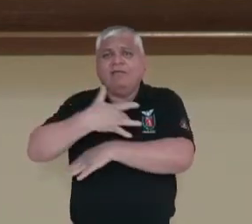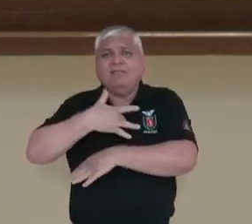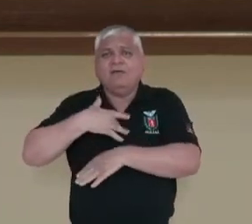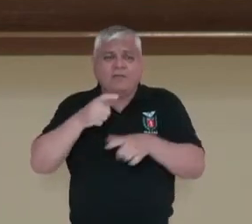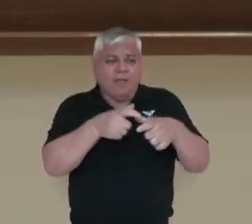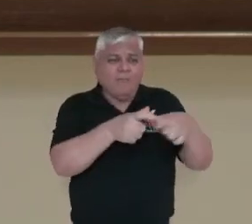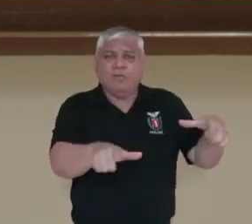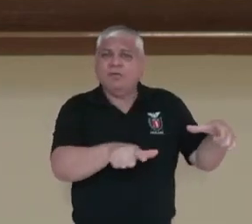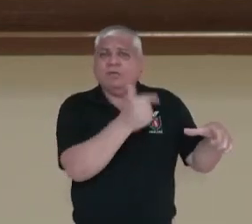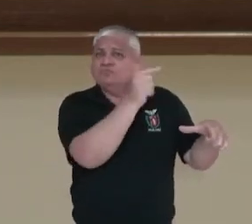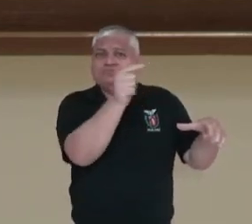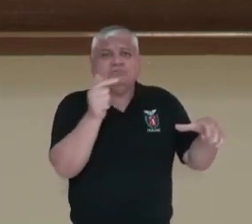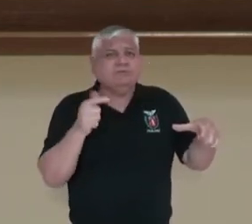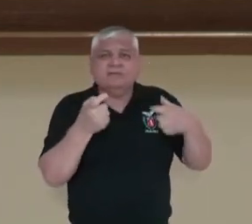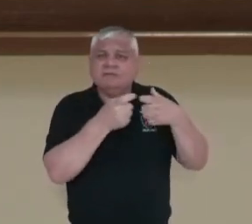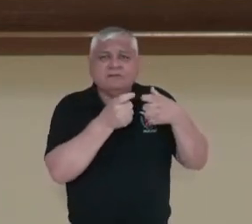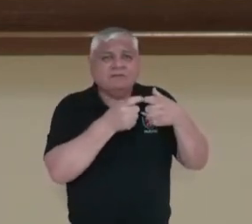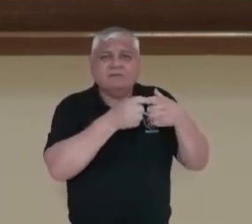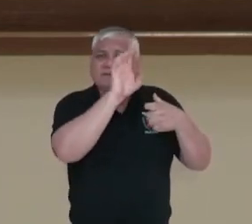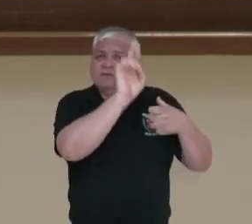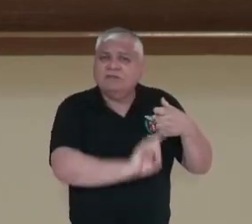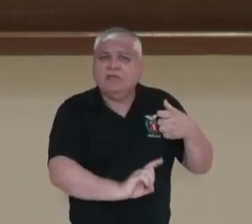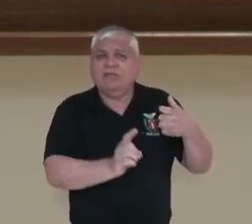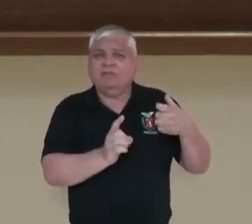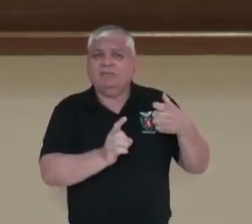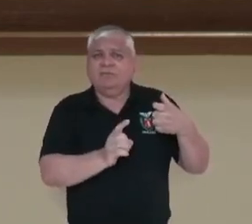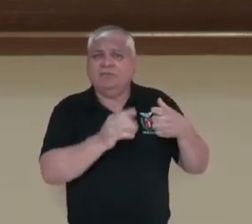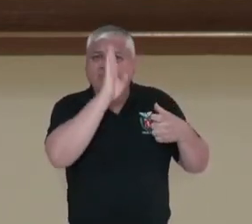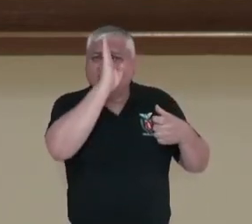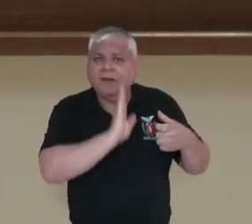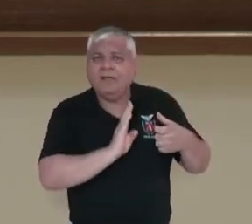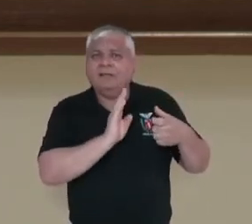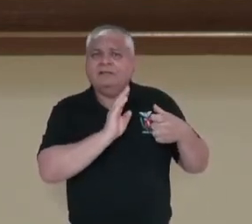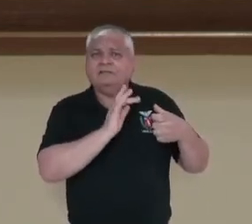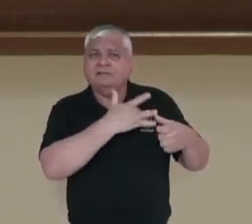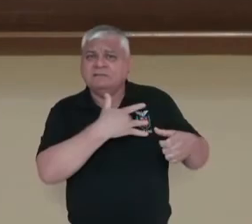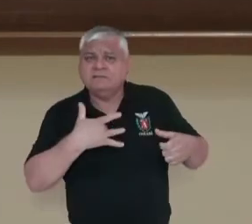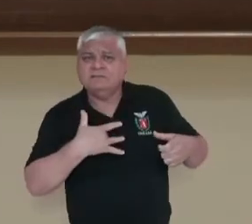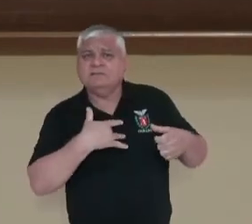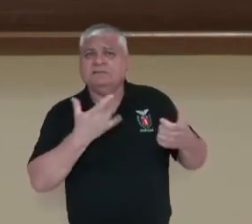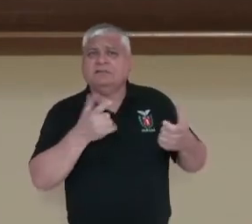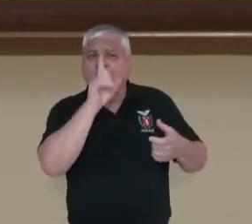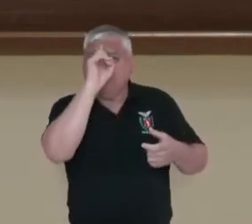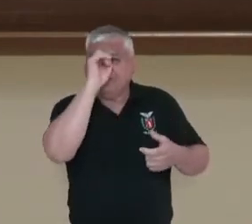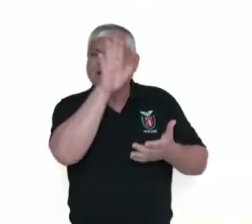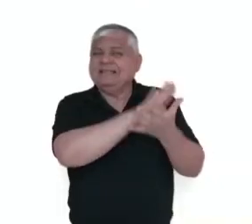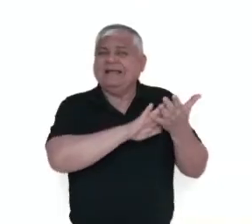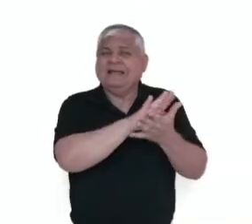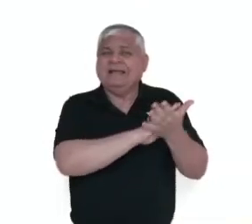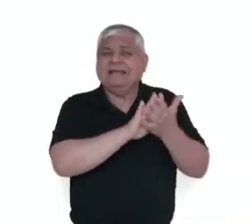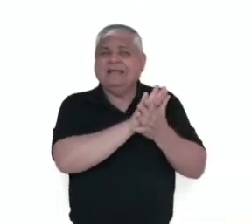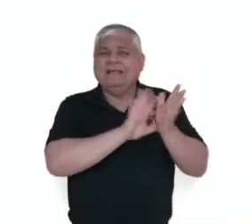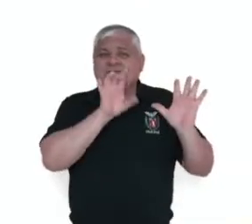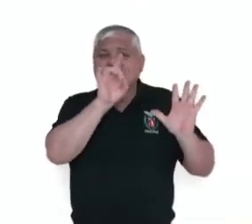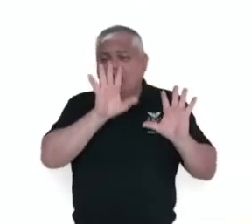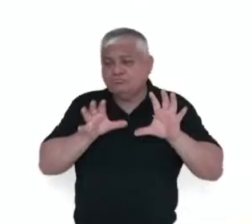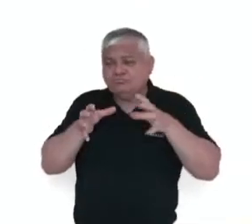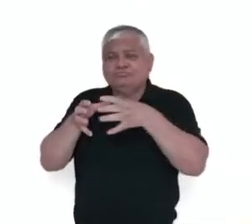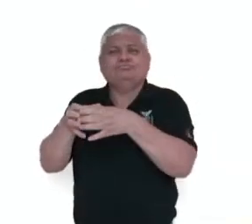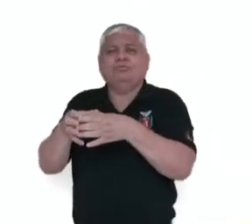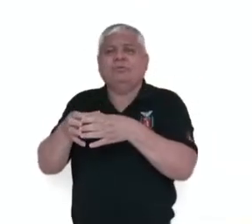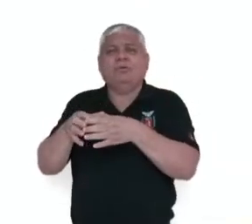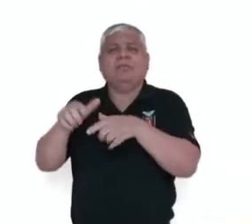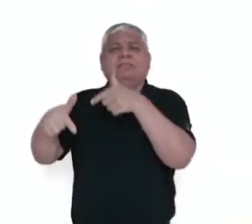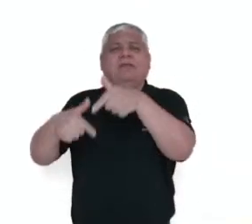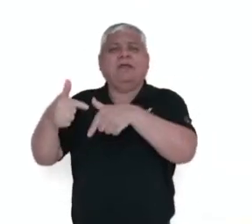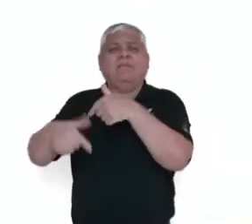social básico? Cadê a contradição? Como é que se faz um cidadão dessa forma, né? Só eram atendidos aqueles que tinham emprego